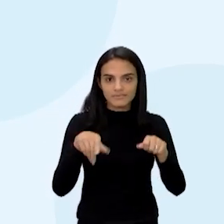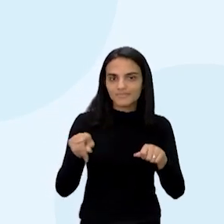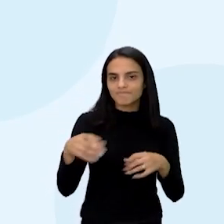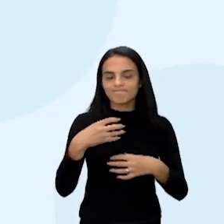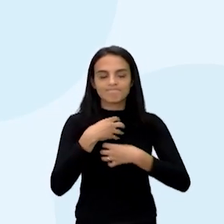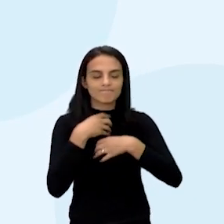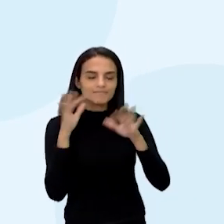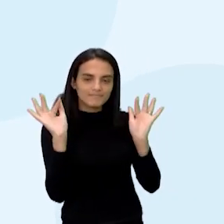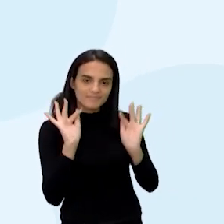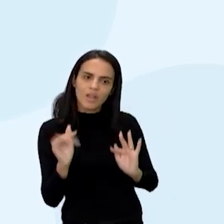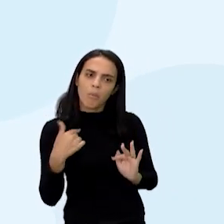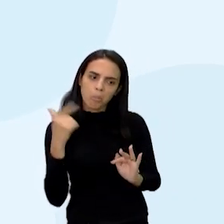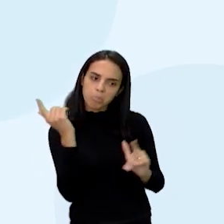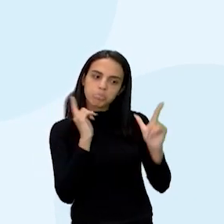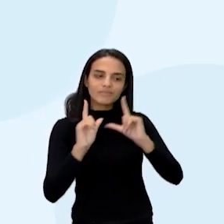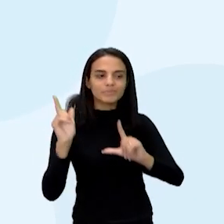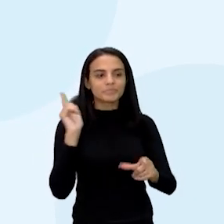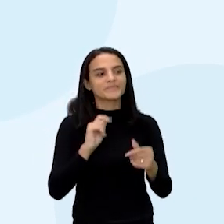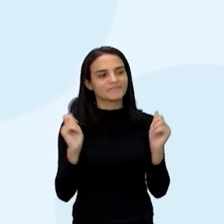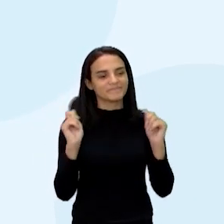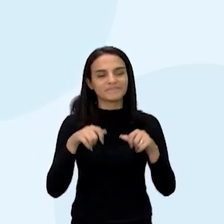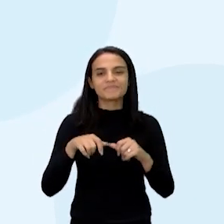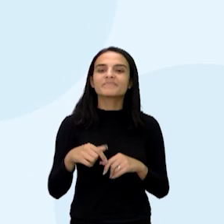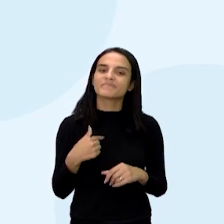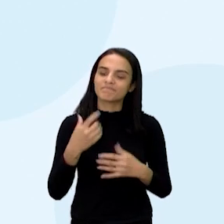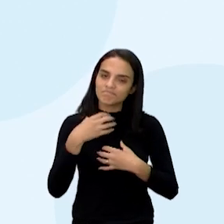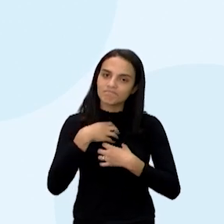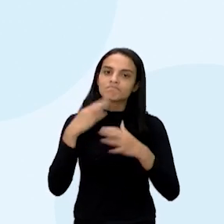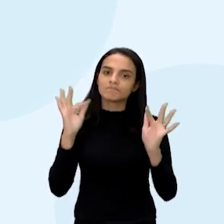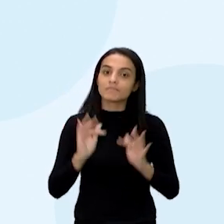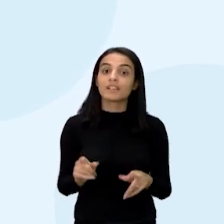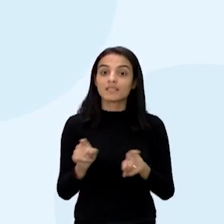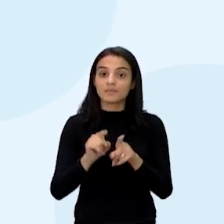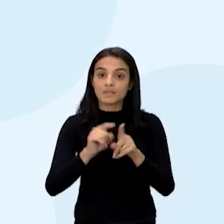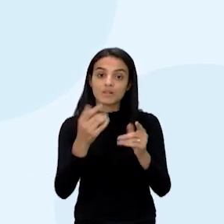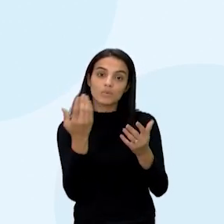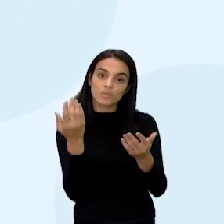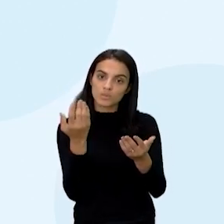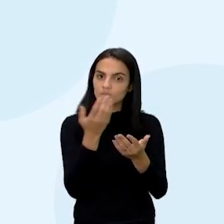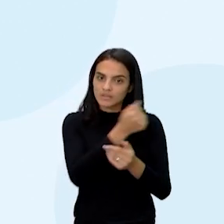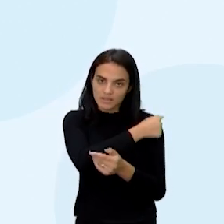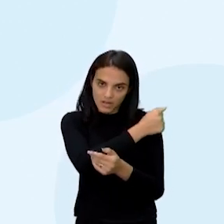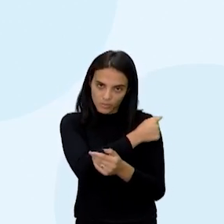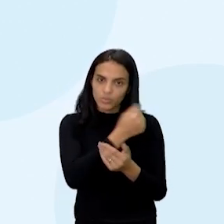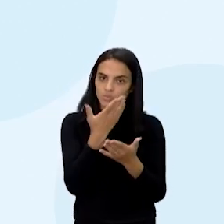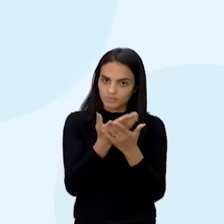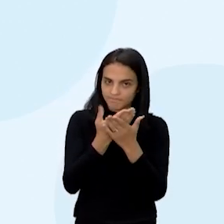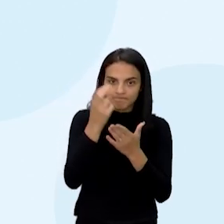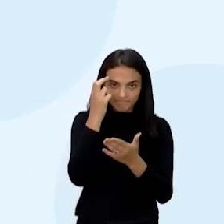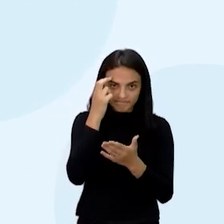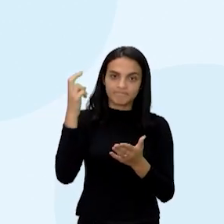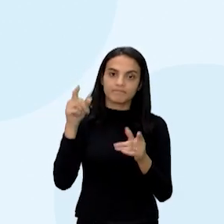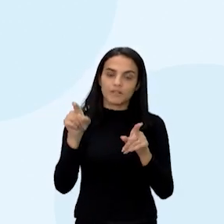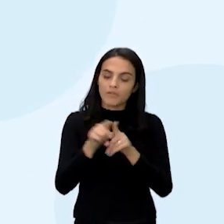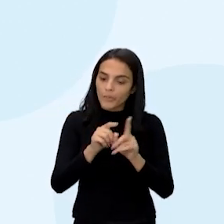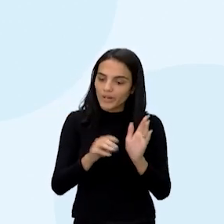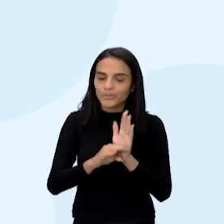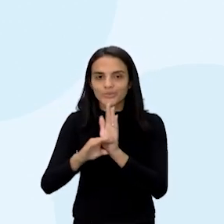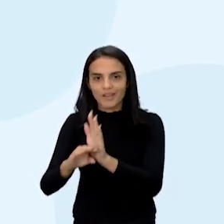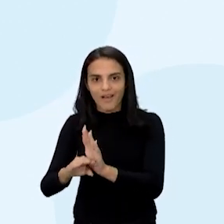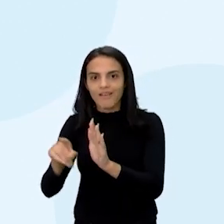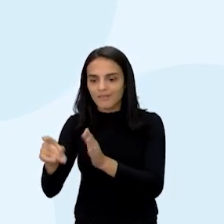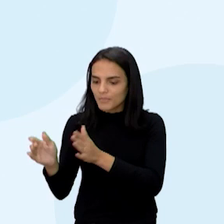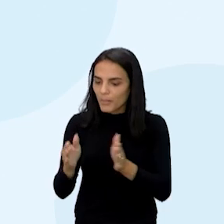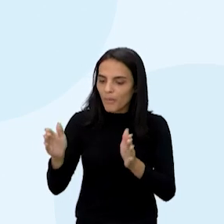felizes e autorrealizados, e também porque as pessoas superdotadas, elas vão poder auxiliar na produção de conhecimentos. A gente